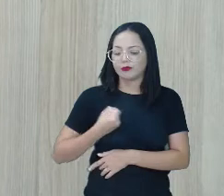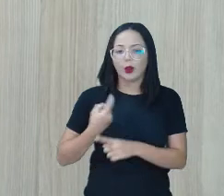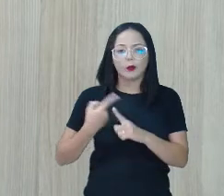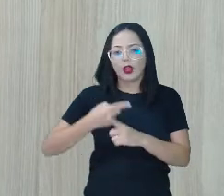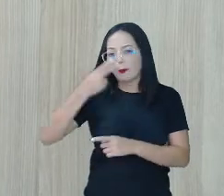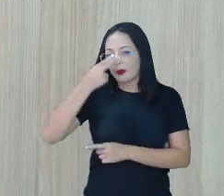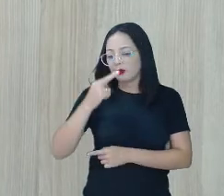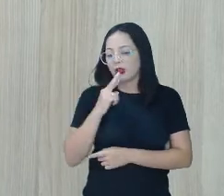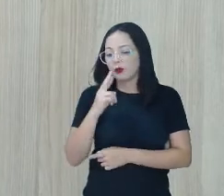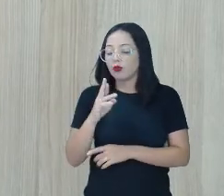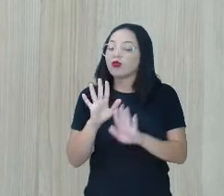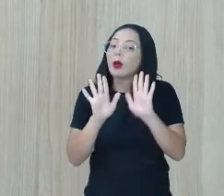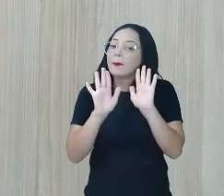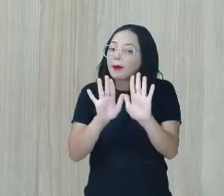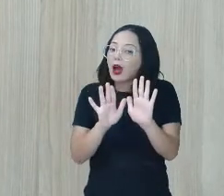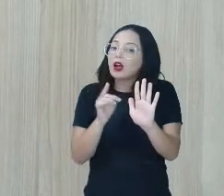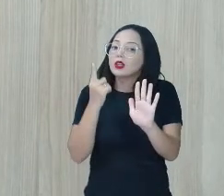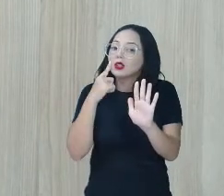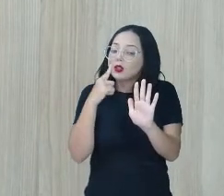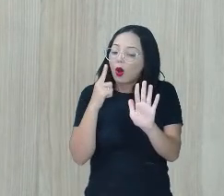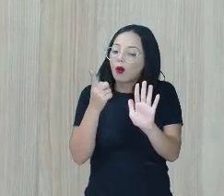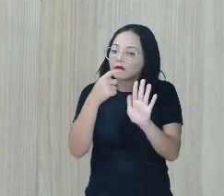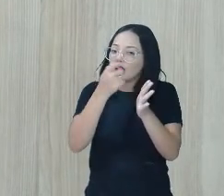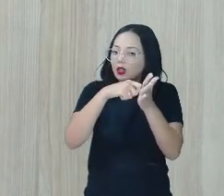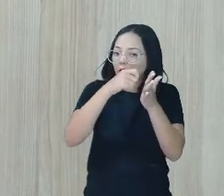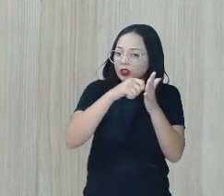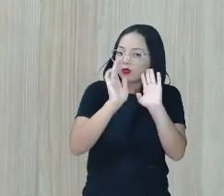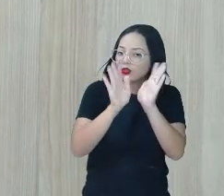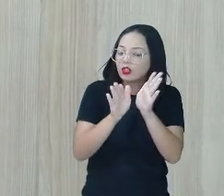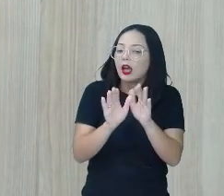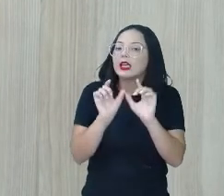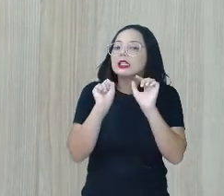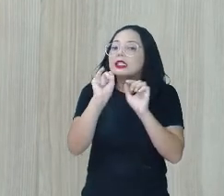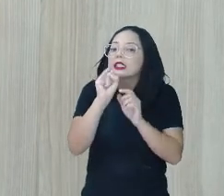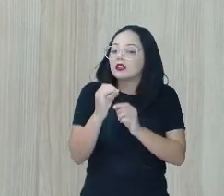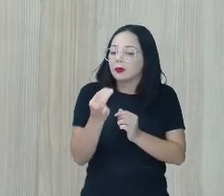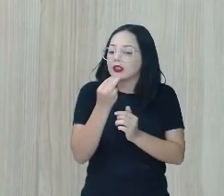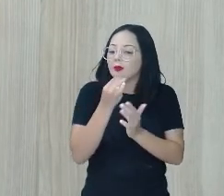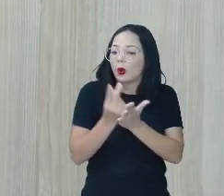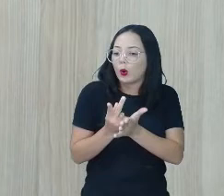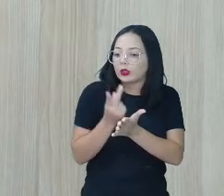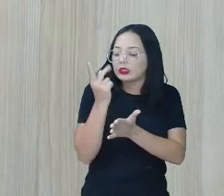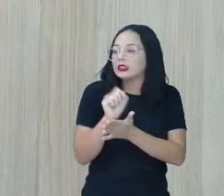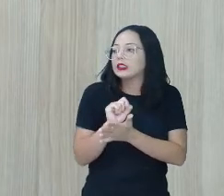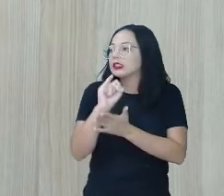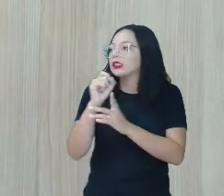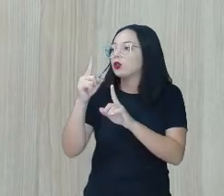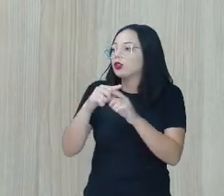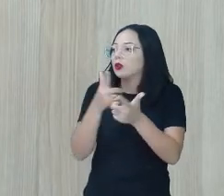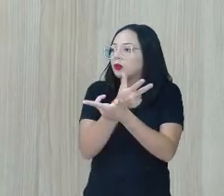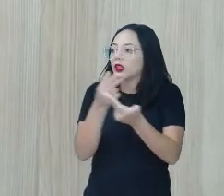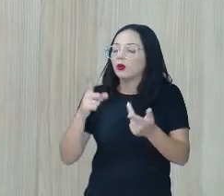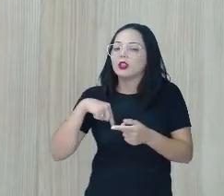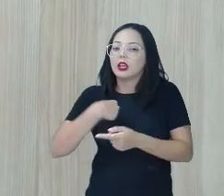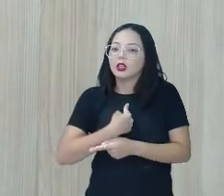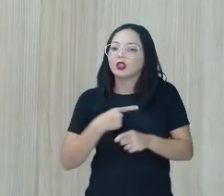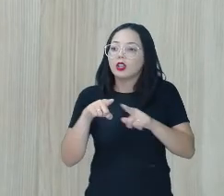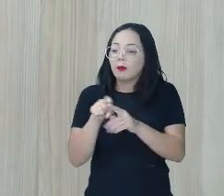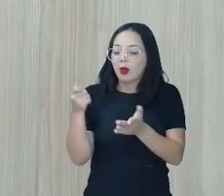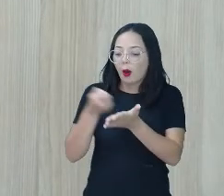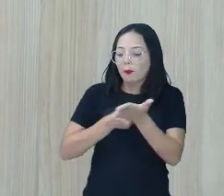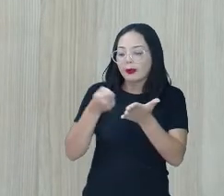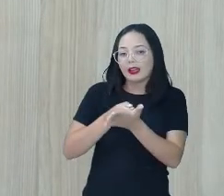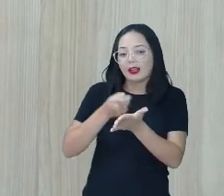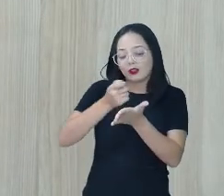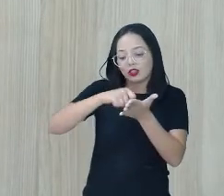ele mesmo. Porém, já coloca uma anotaçãozinha aí, que se acontecer esse tipo de coisa, e a gente for